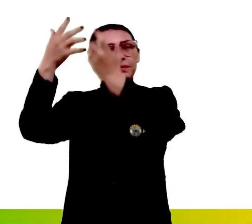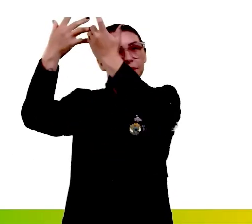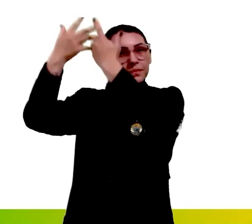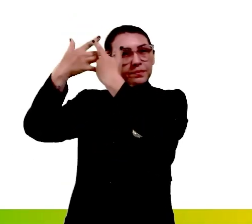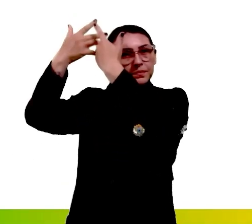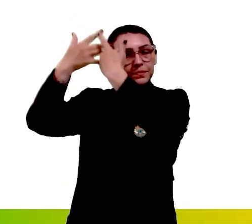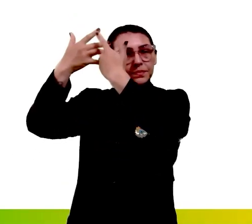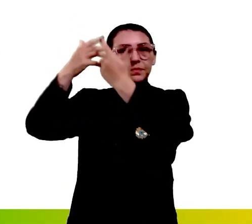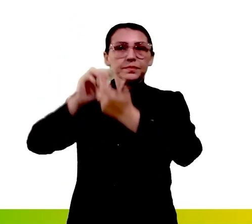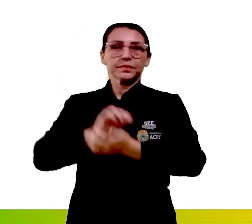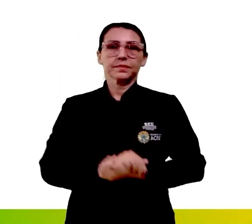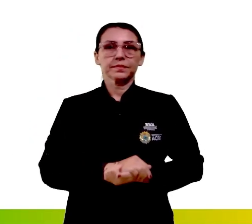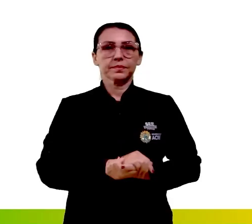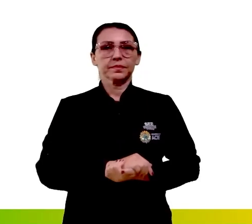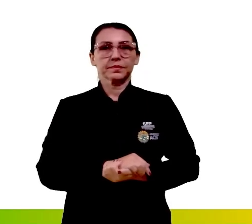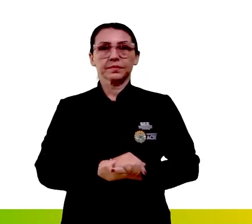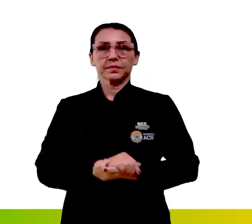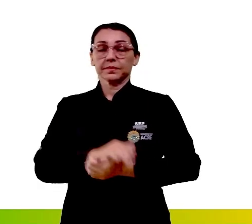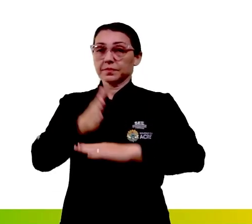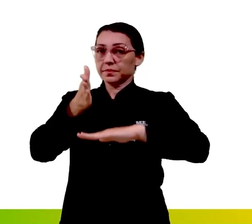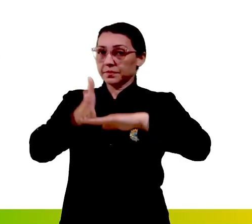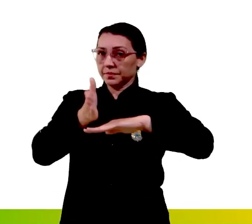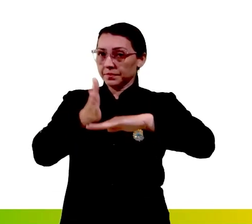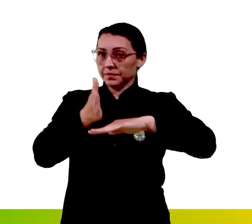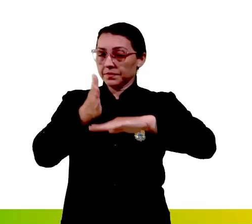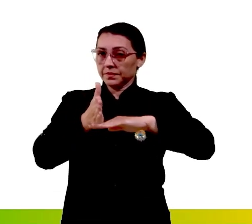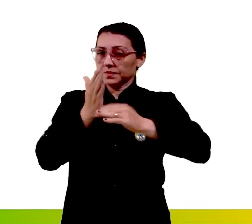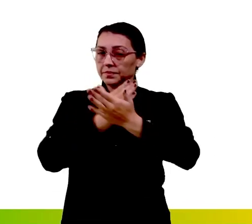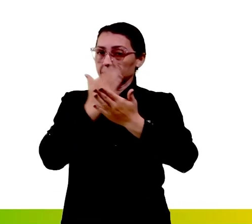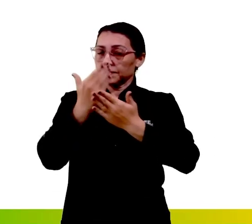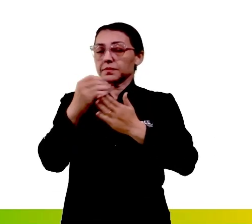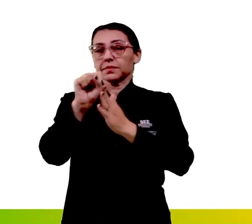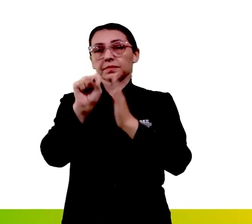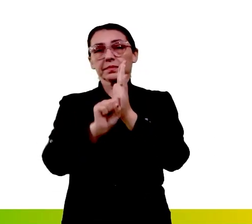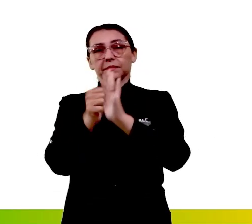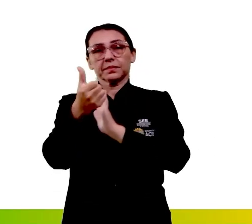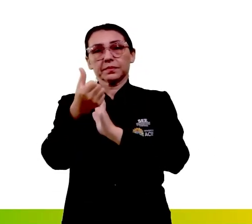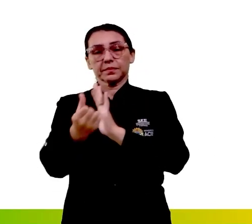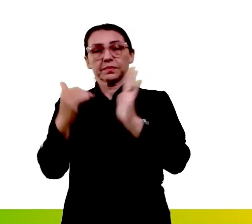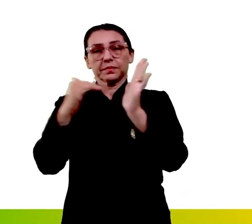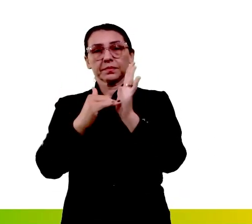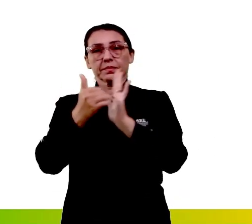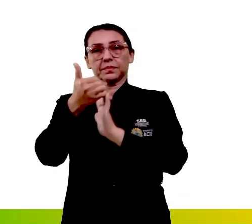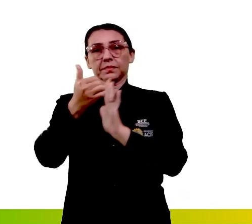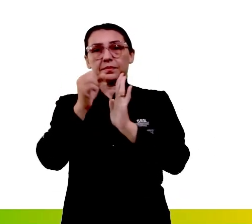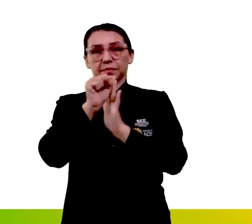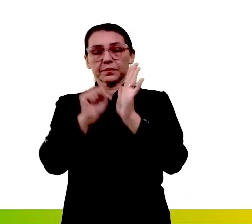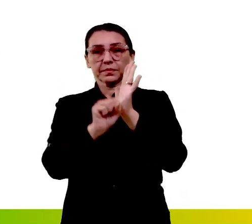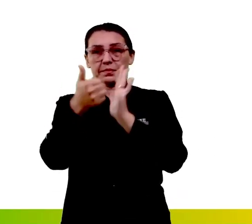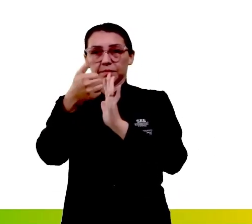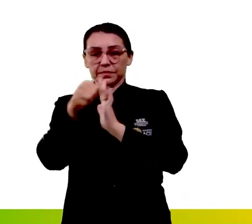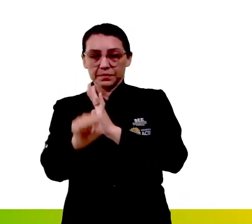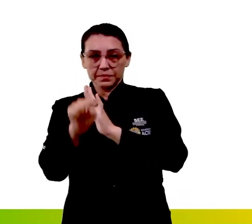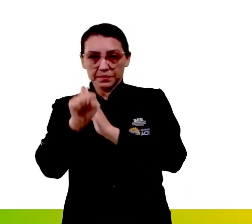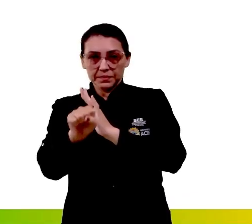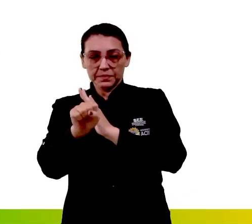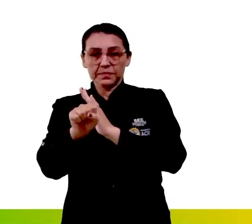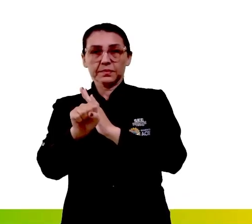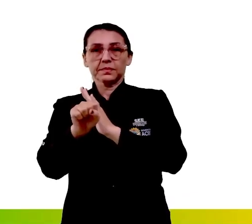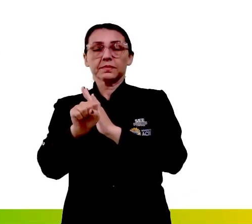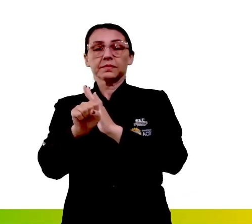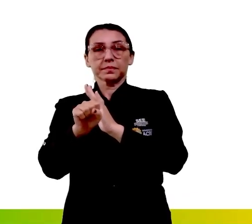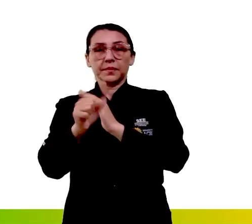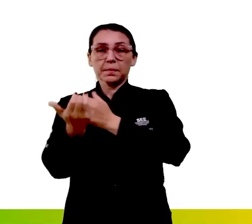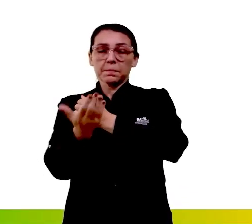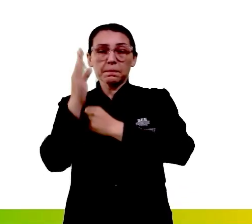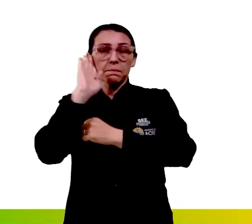pensamento. A moderna, que se estende do século XVI ao XVIII, é